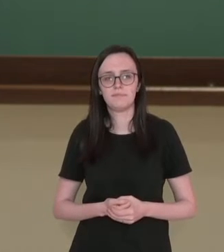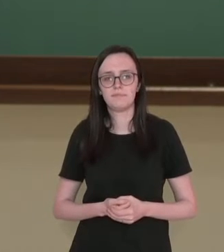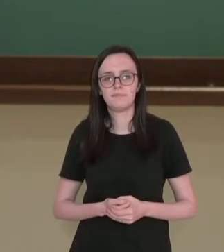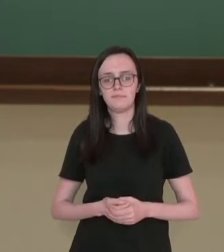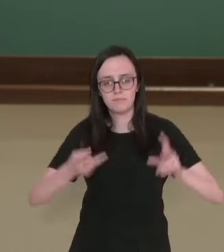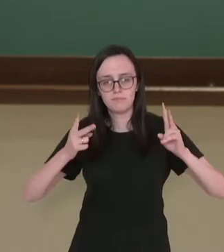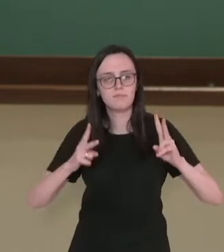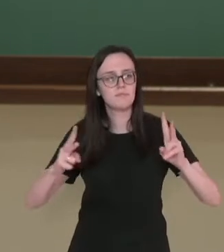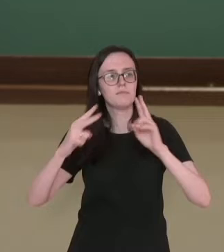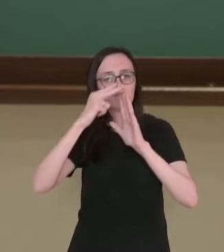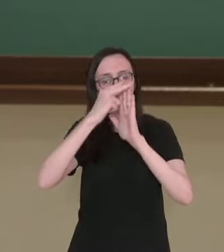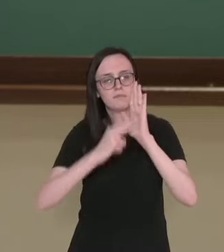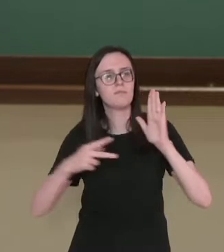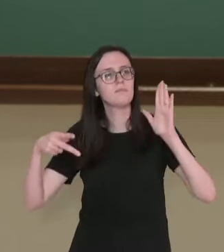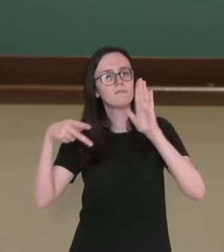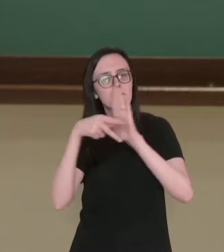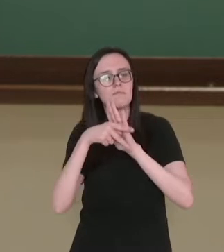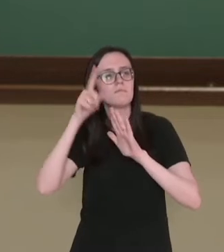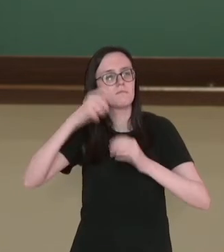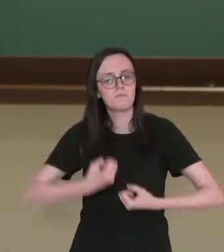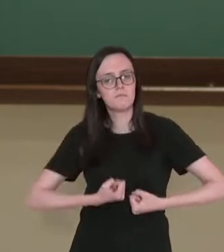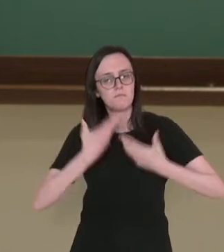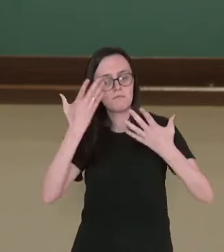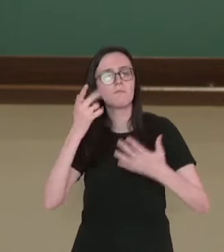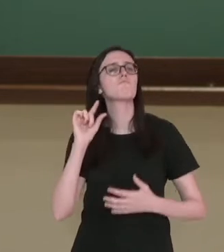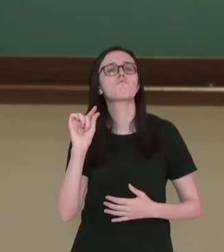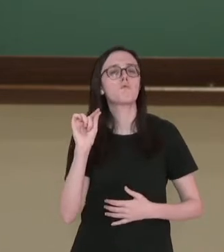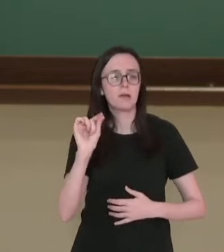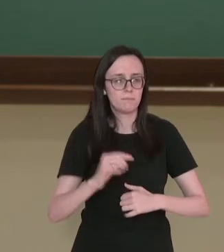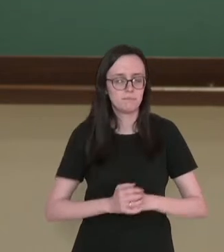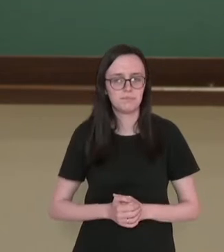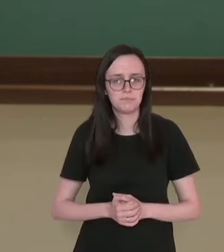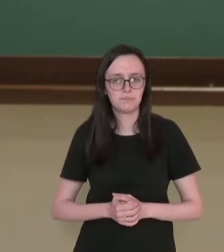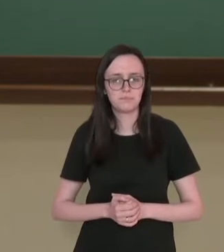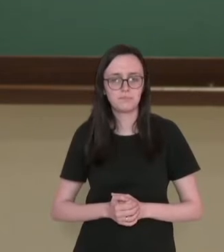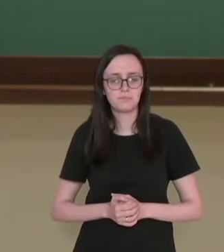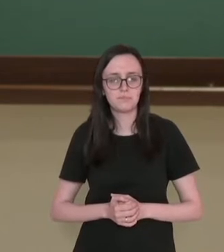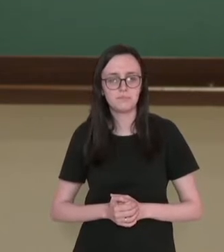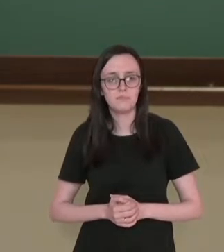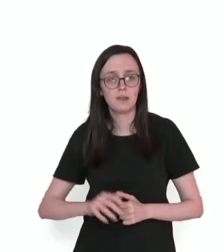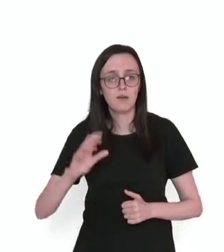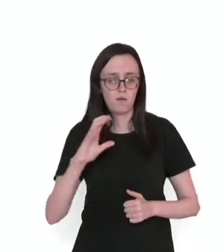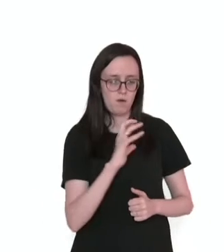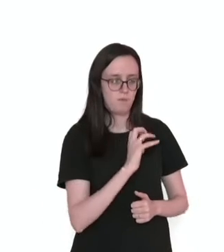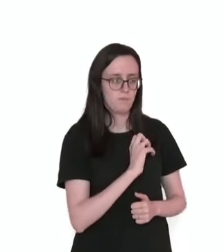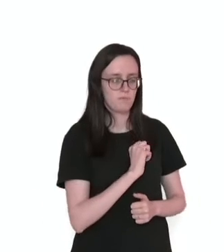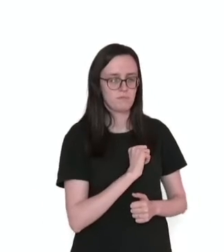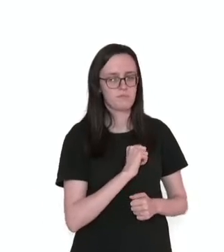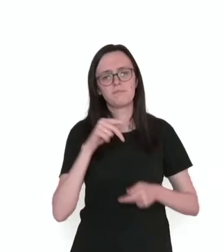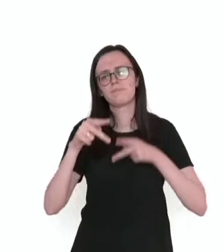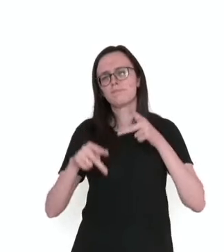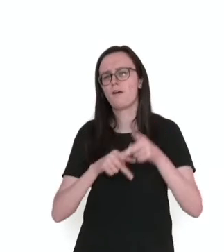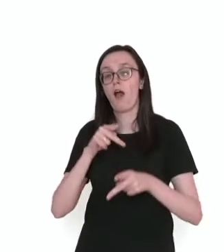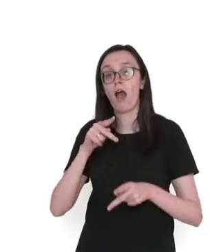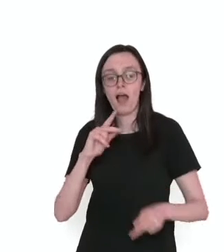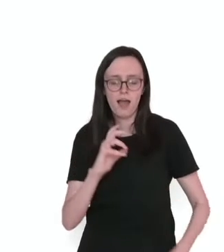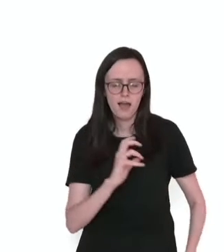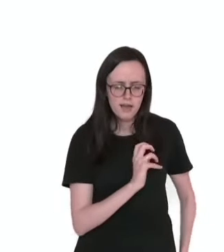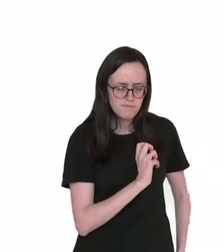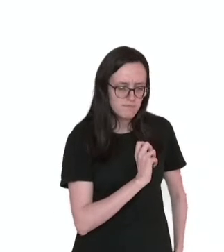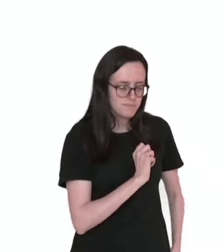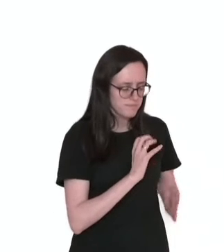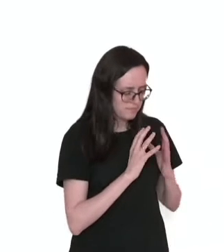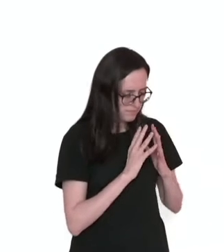Continuando a leitura do poema do Braulio Bessa, eu tenho: o amor, meu povo. O amor é a própria